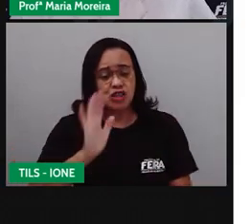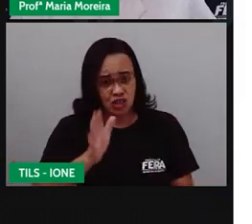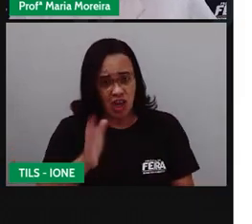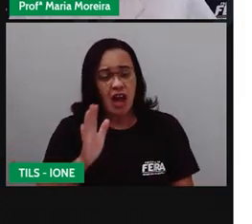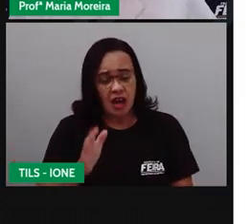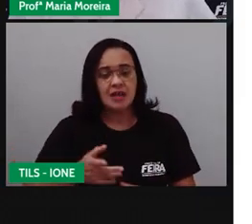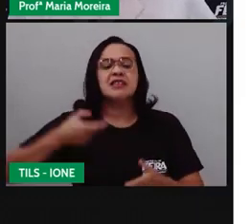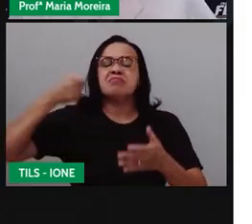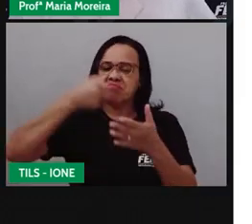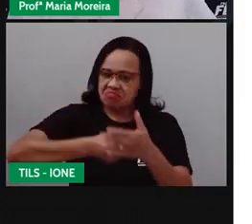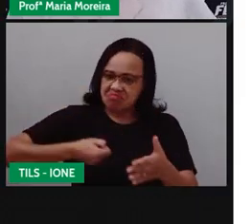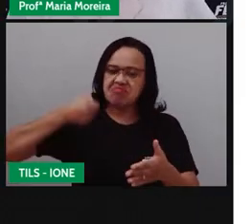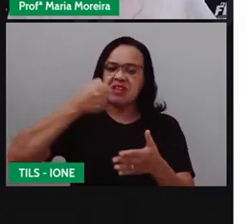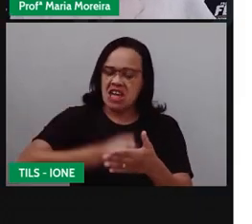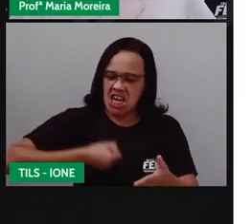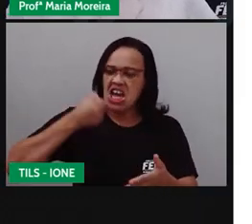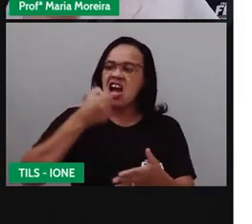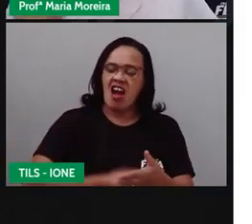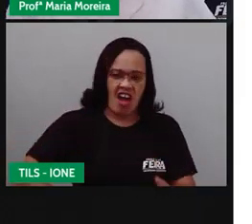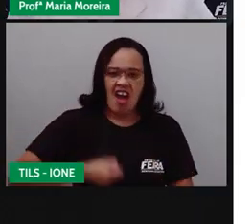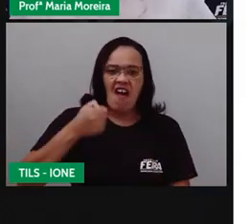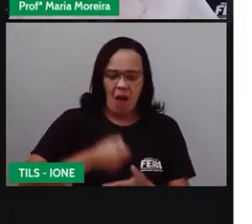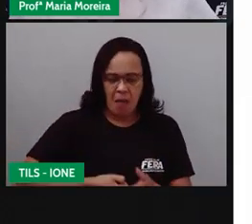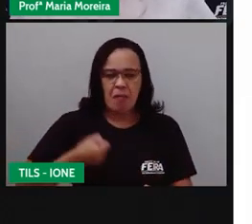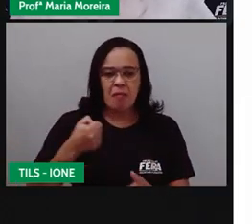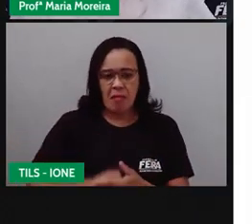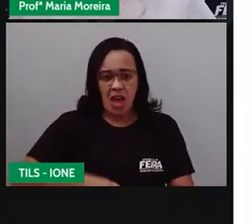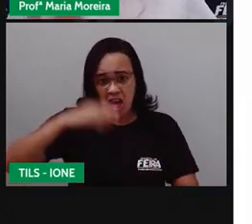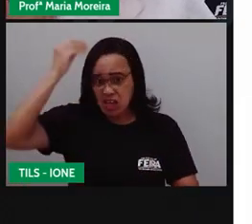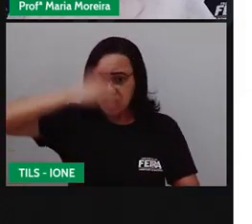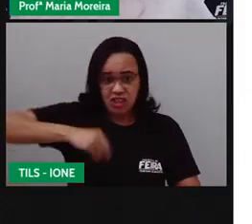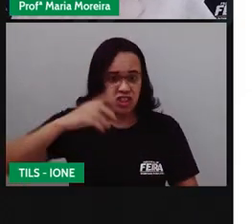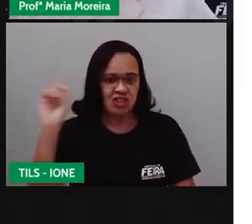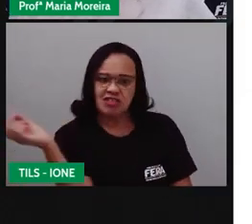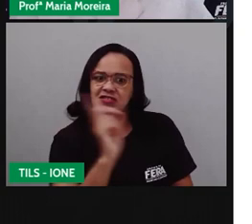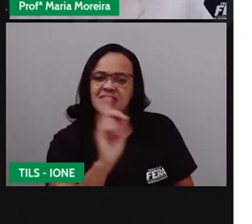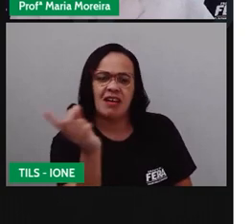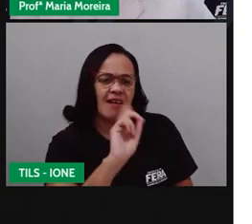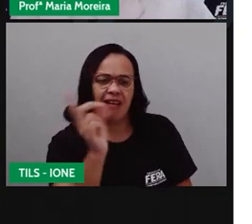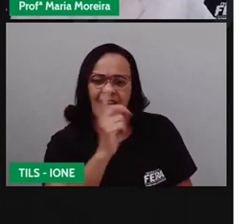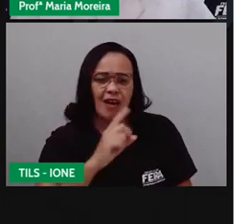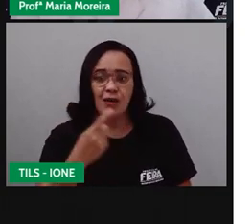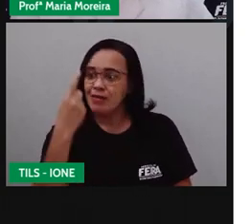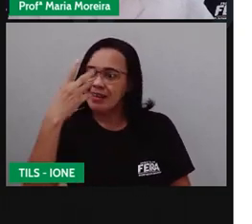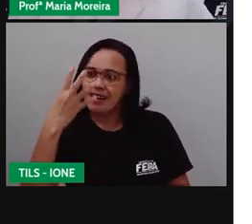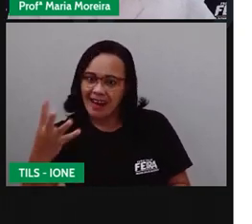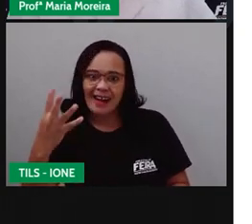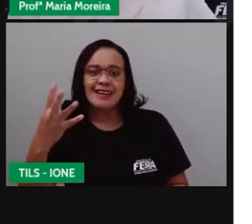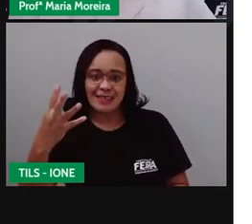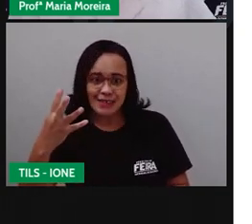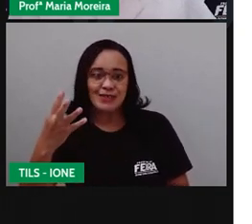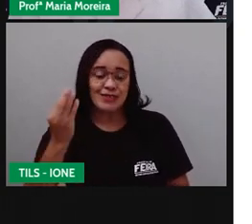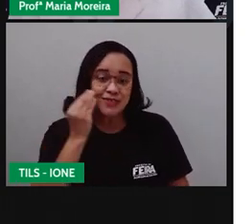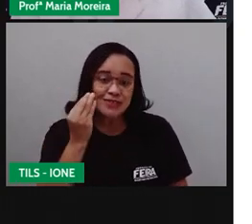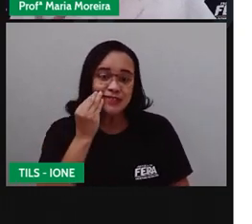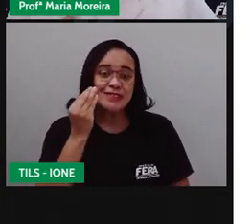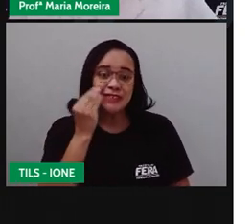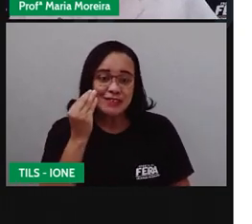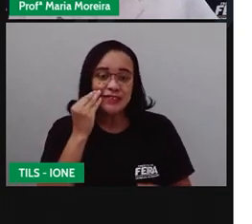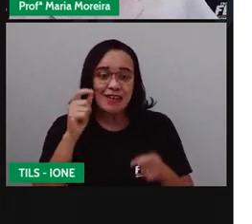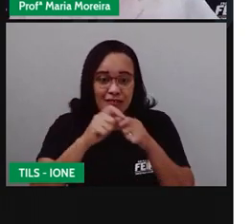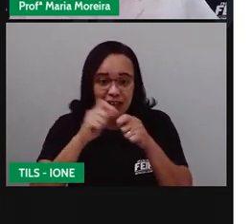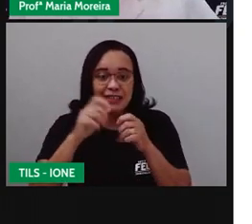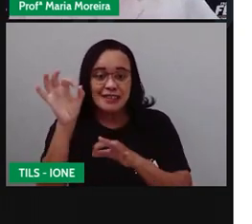foi a persistência, né? A vontade dele de tentar aí 14 vezes até ele de fato conseguir construir o avião.